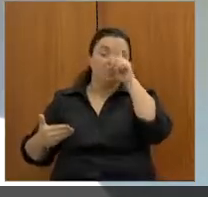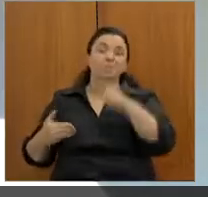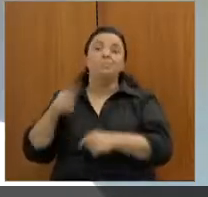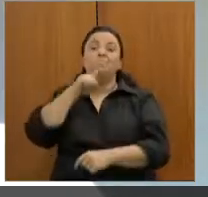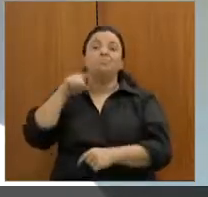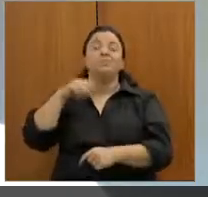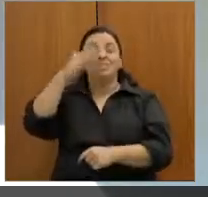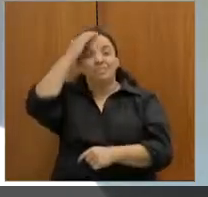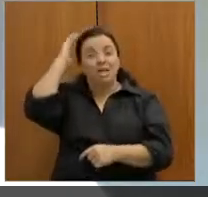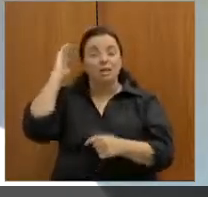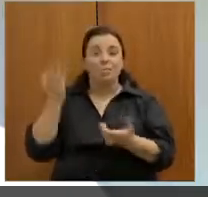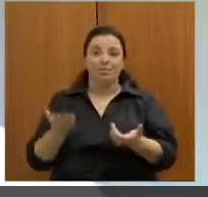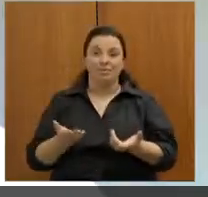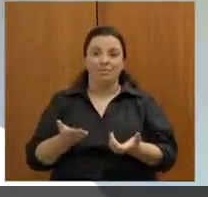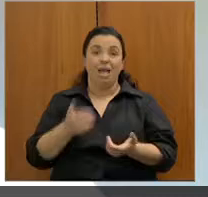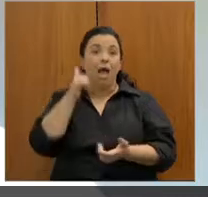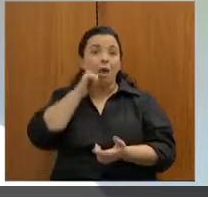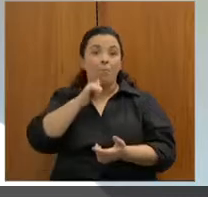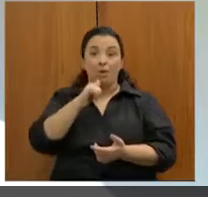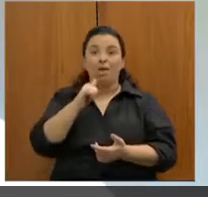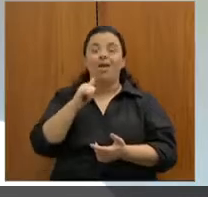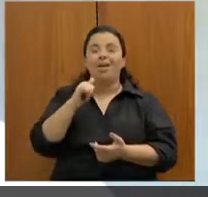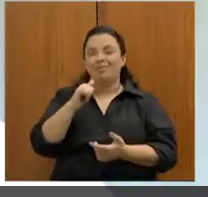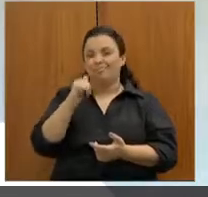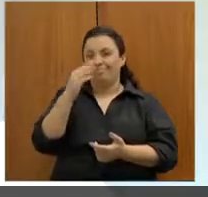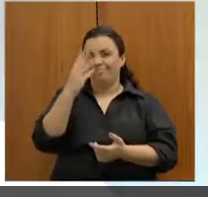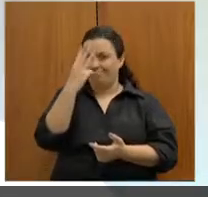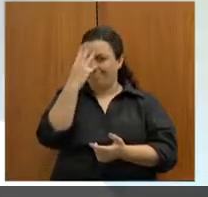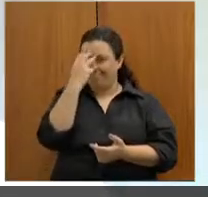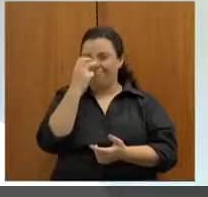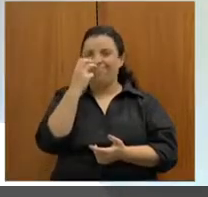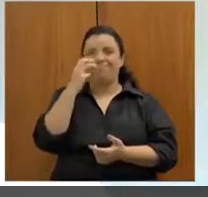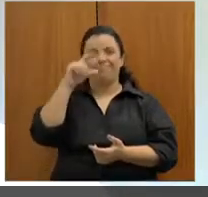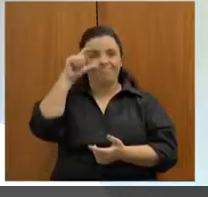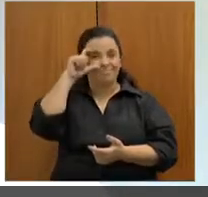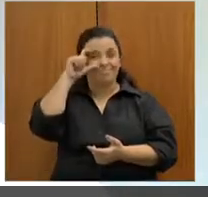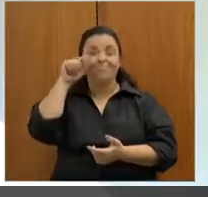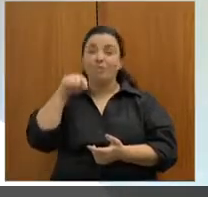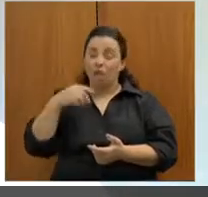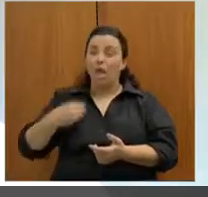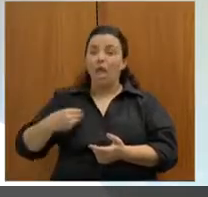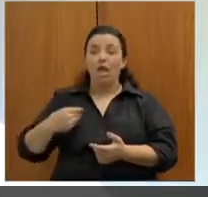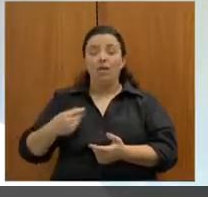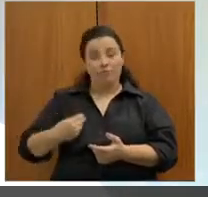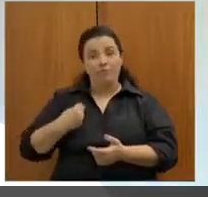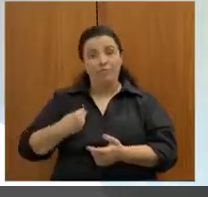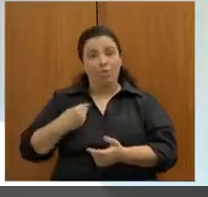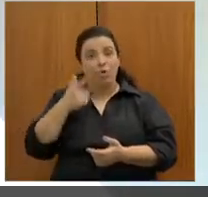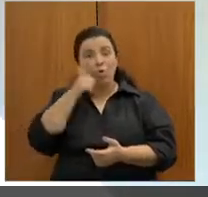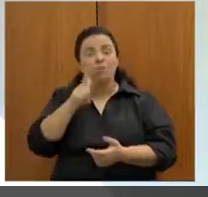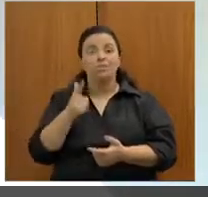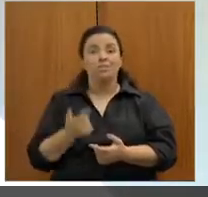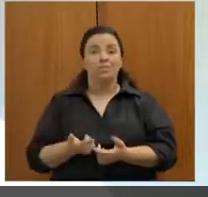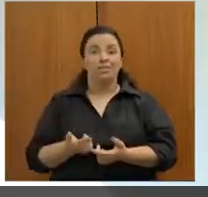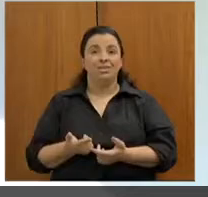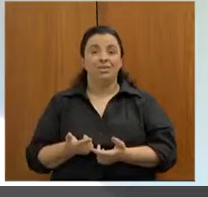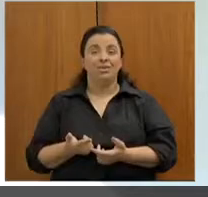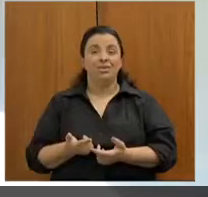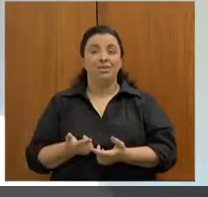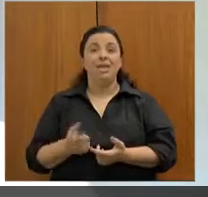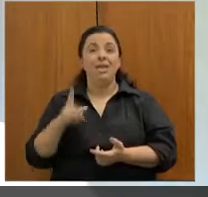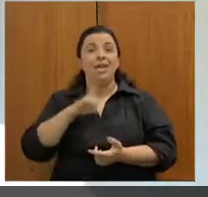23 anos é preto de violento e as Maria da Penha ainda tão presente mulheres muito jovens